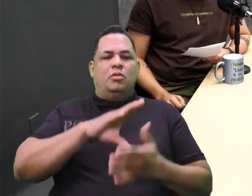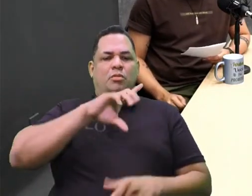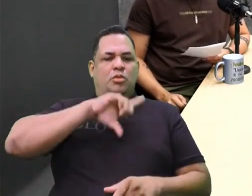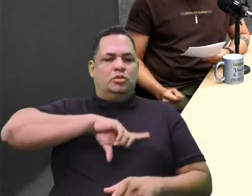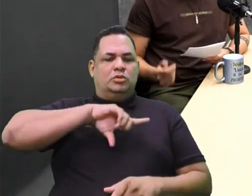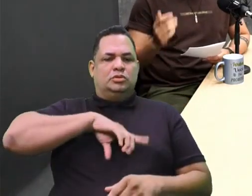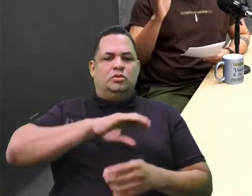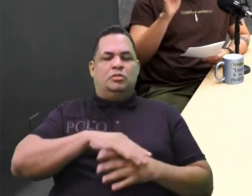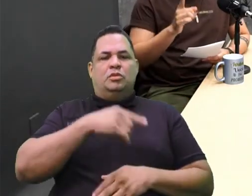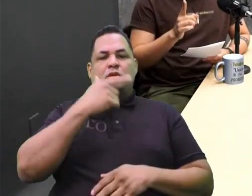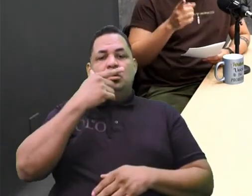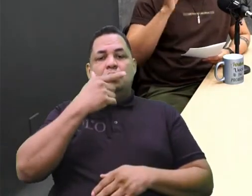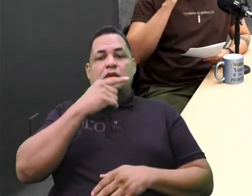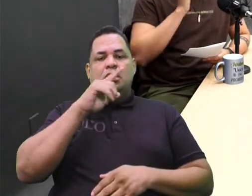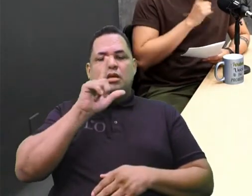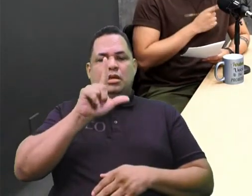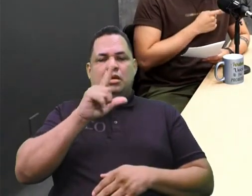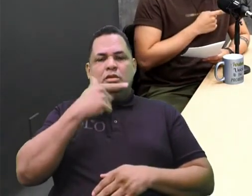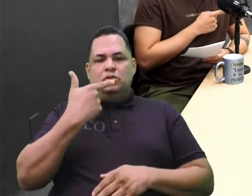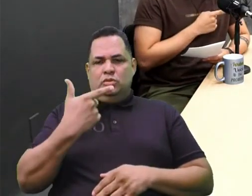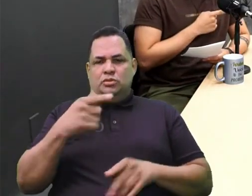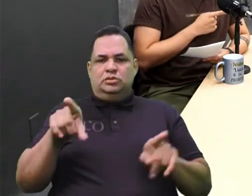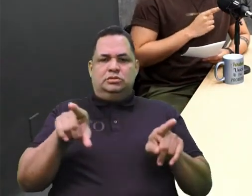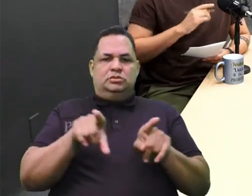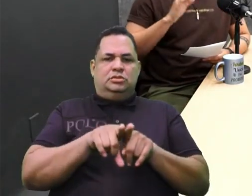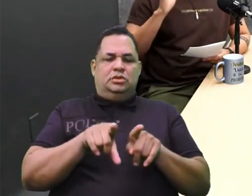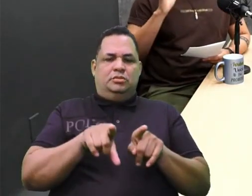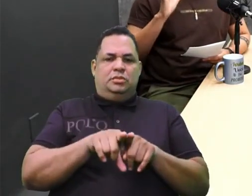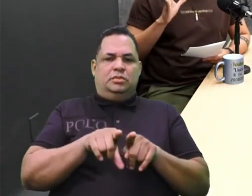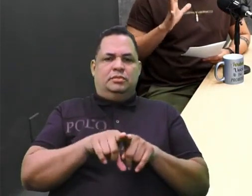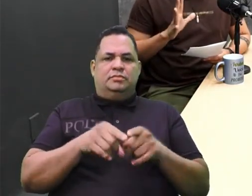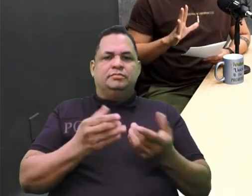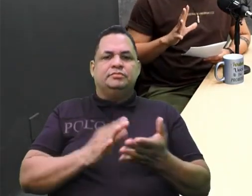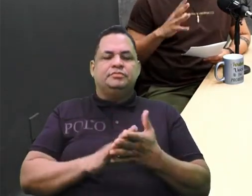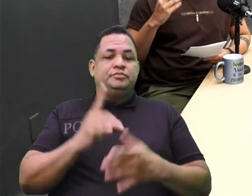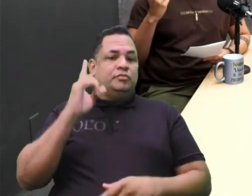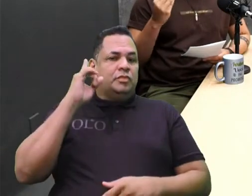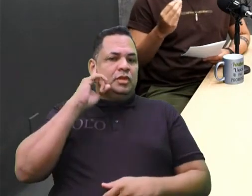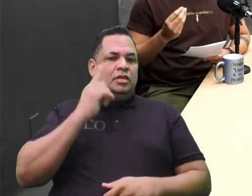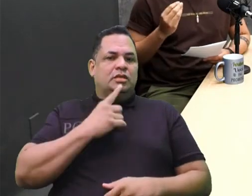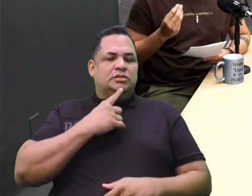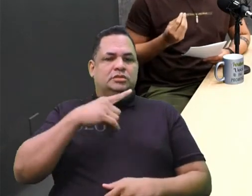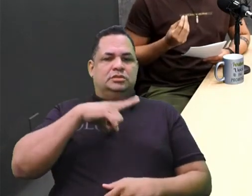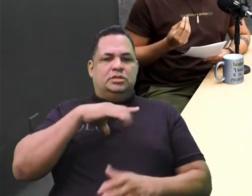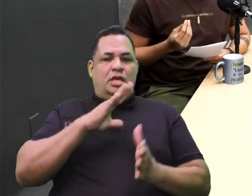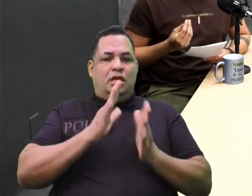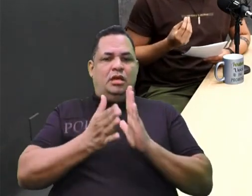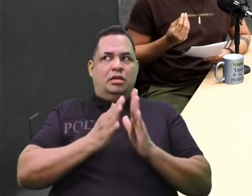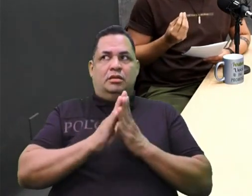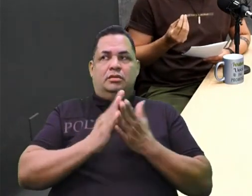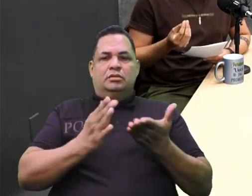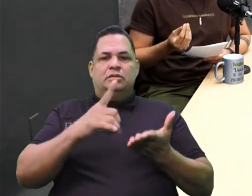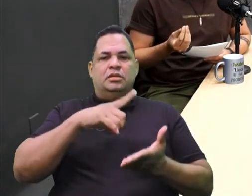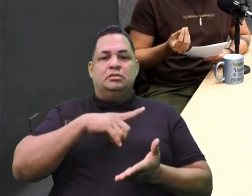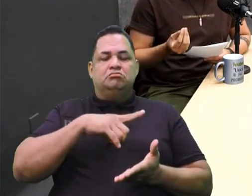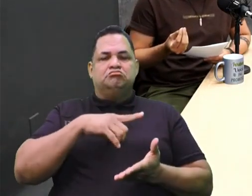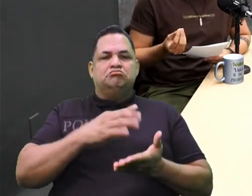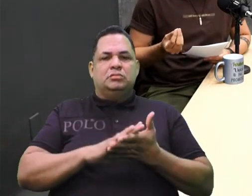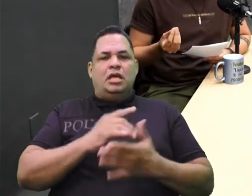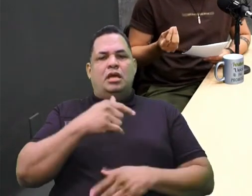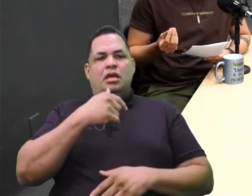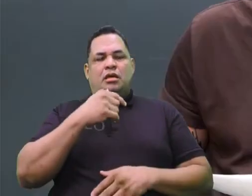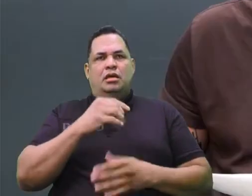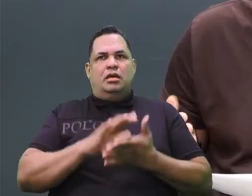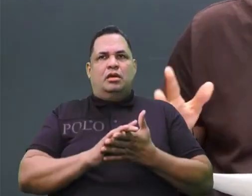língua, lembrem que a gente já falou isso, né, professora? Já falamos. O surdo, ele tem a língua de sinais, para ter a língua de sinais como L1,